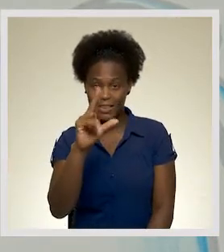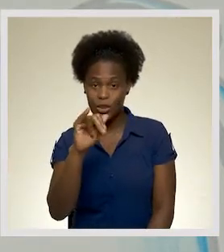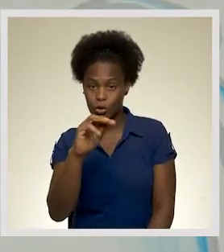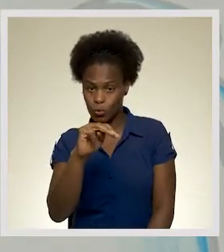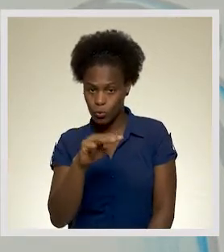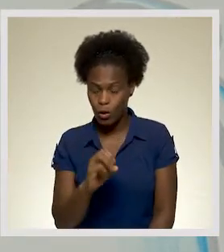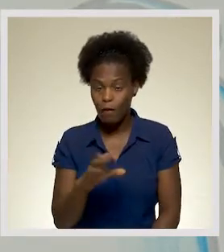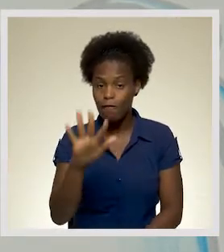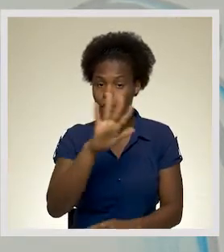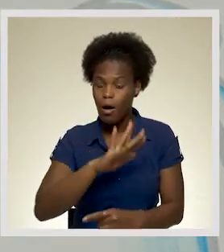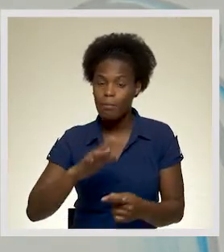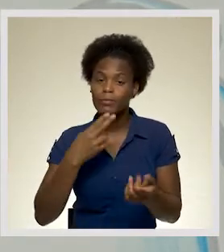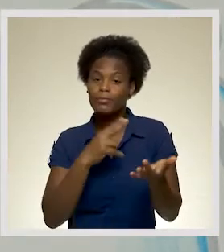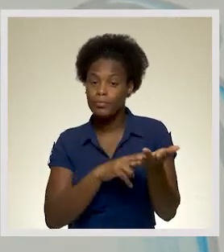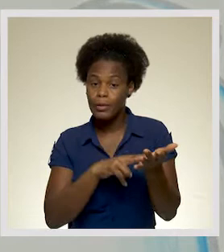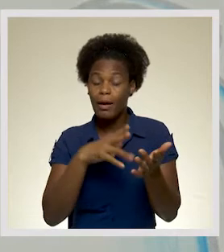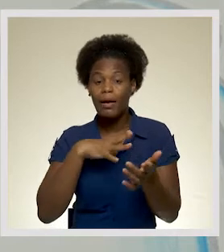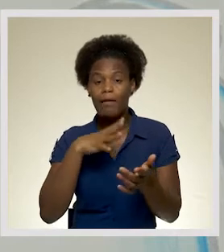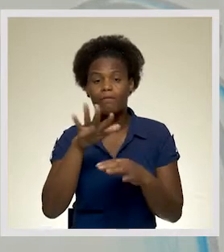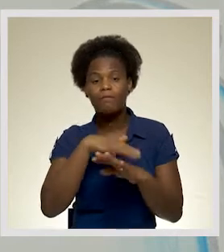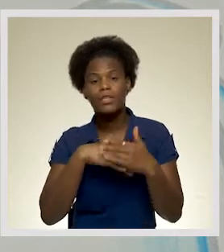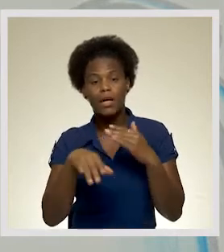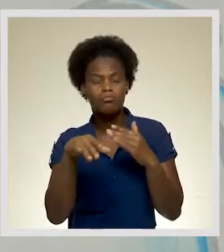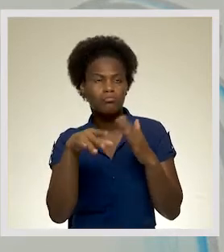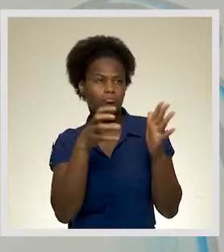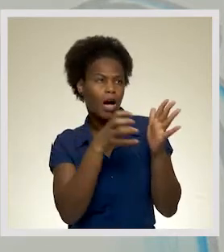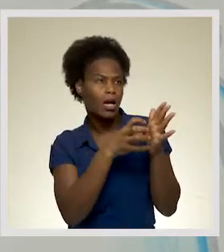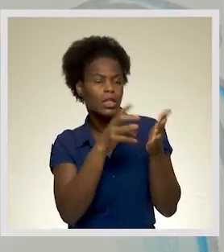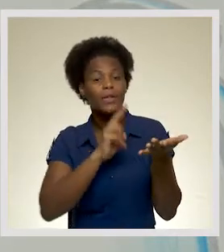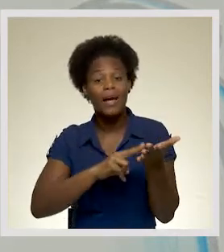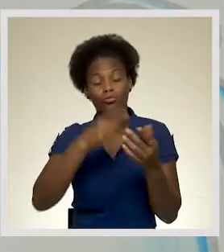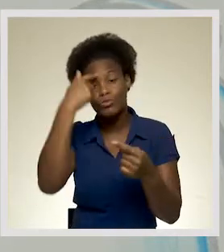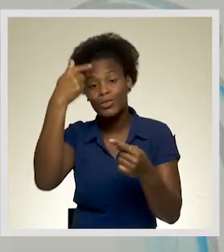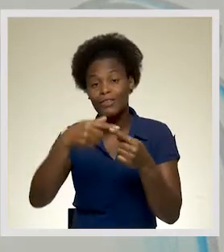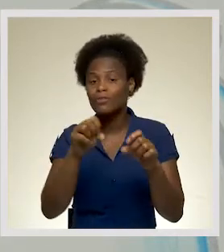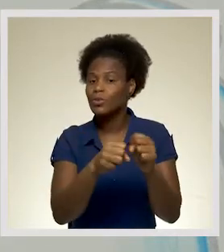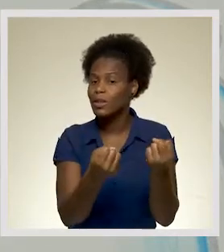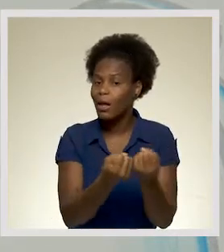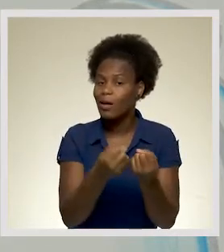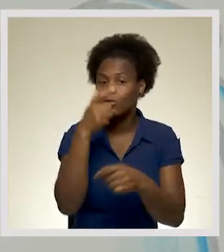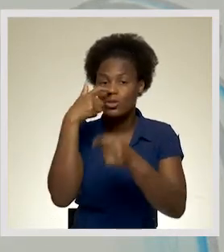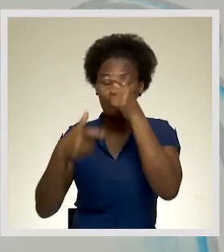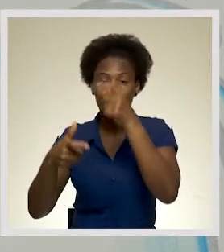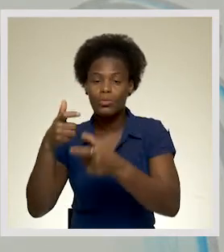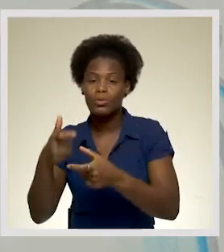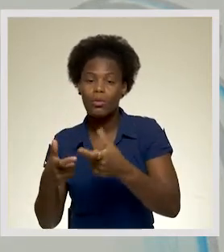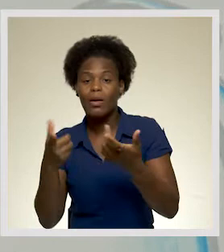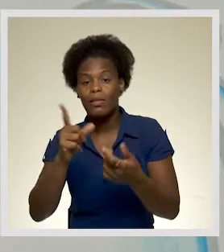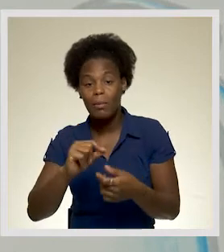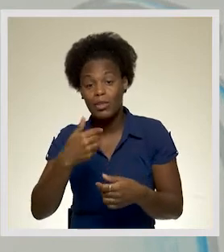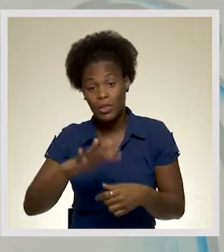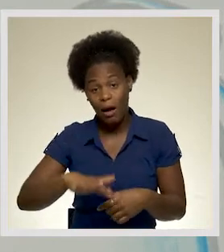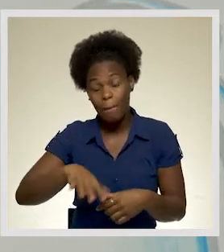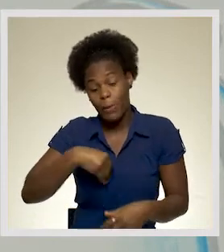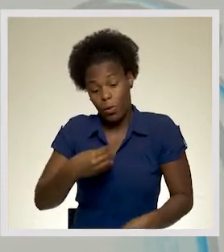fazer um retrato real e objetivo da sociedade, dos indivíduos, e estão muito